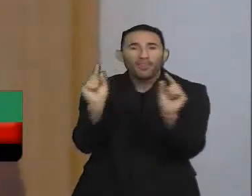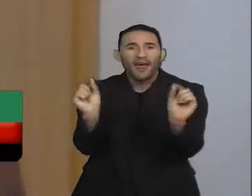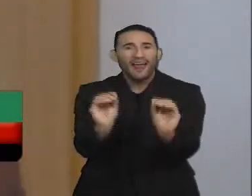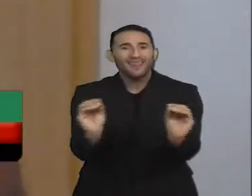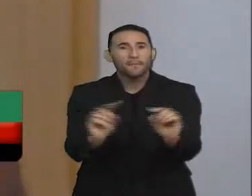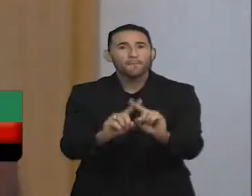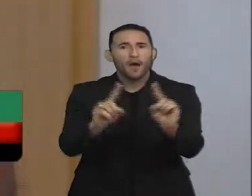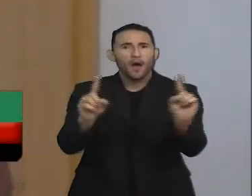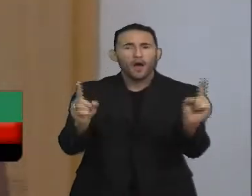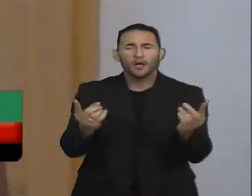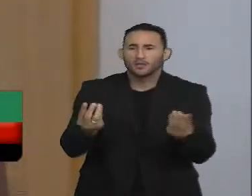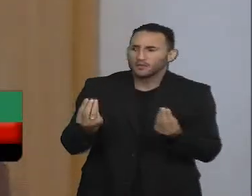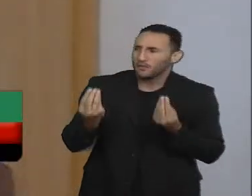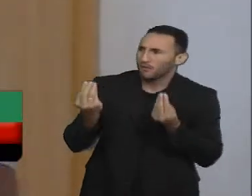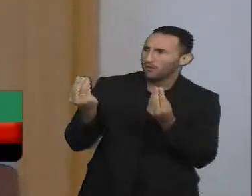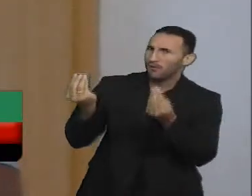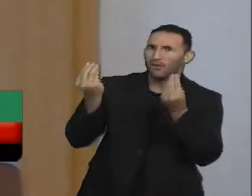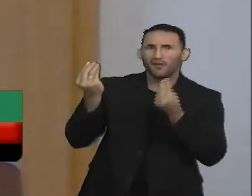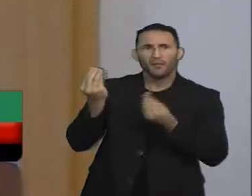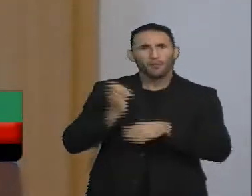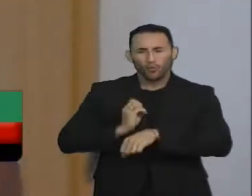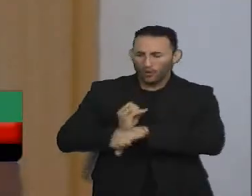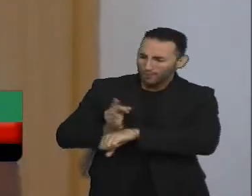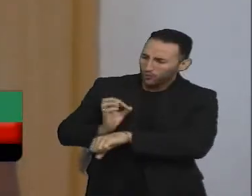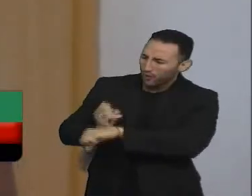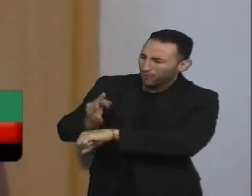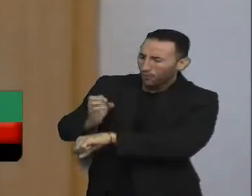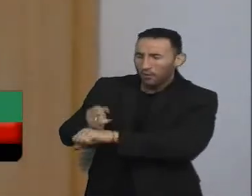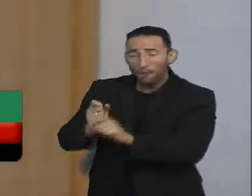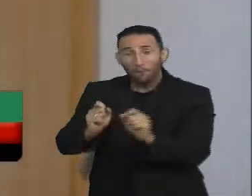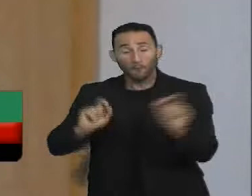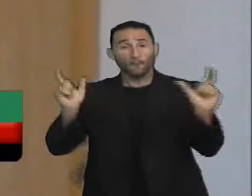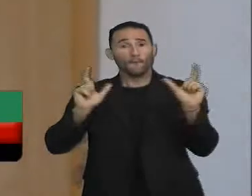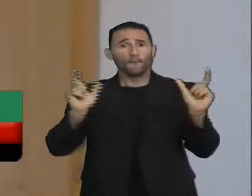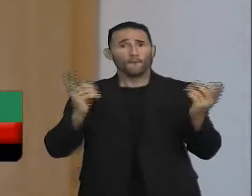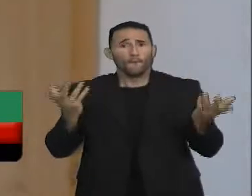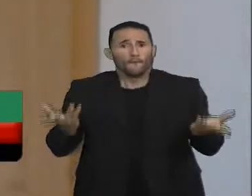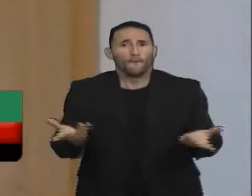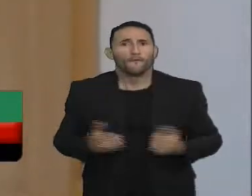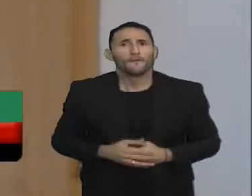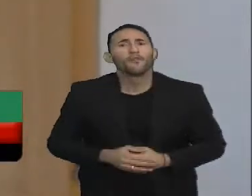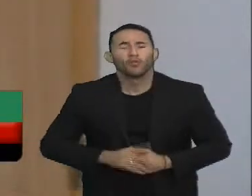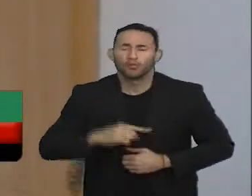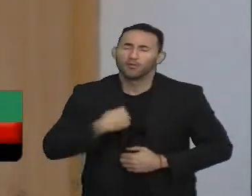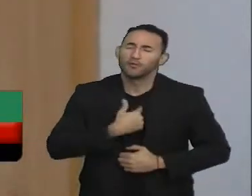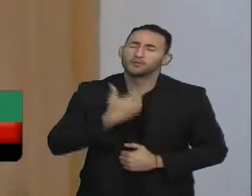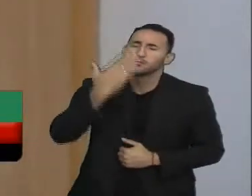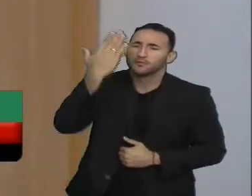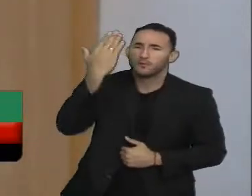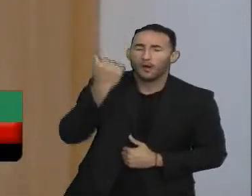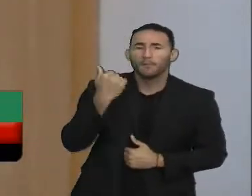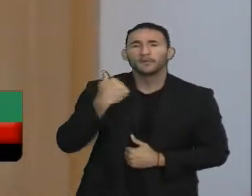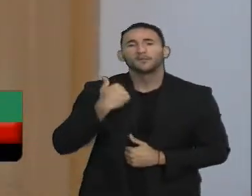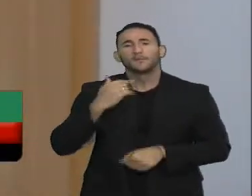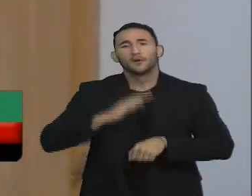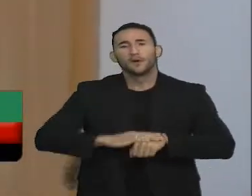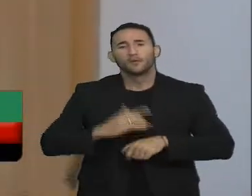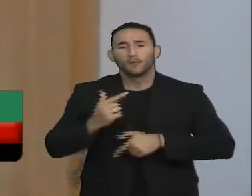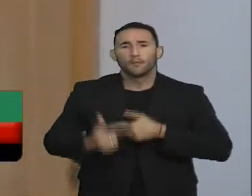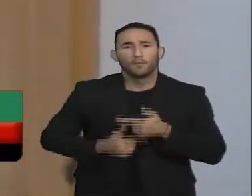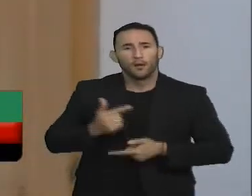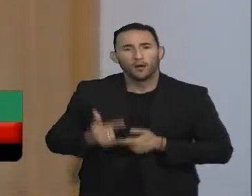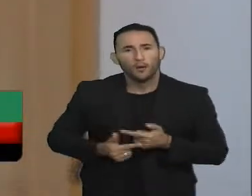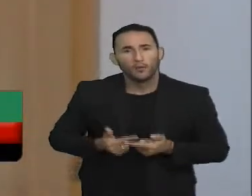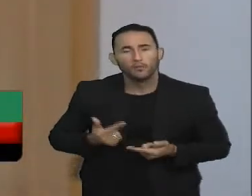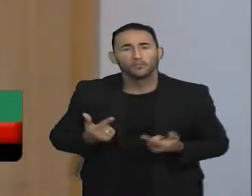aprender, viu, César? Você e o Josias, porque o Josias também é da madrugada, viu? mas a gente sabe que vocês fazem o trabalho